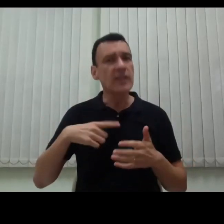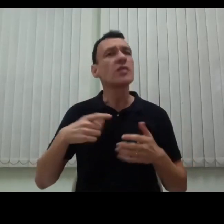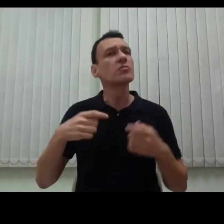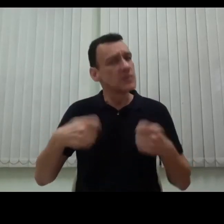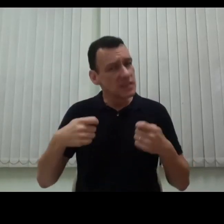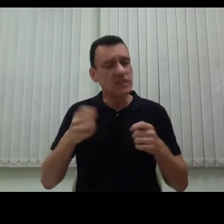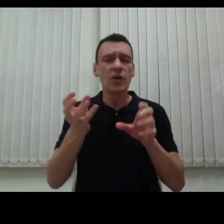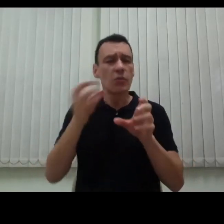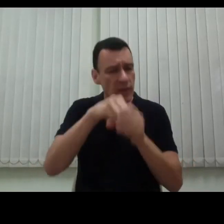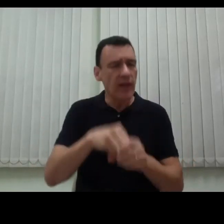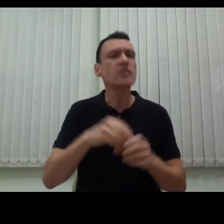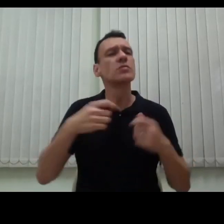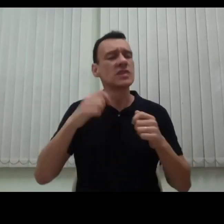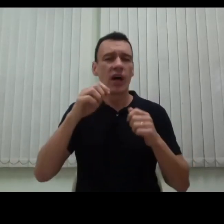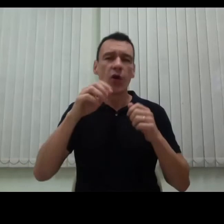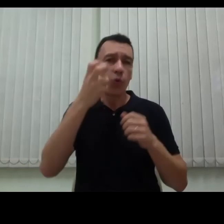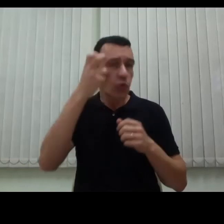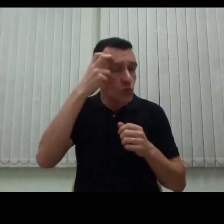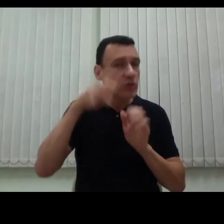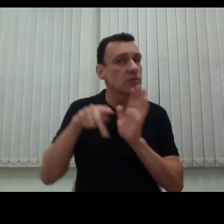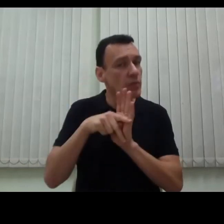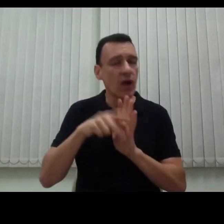espaço da biblioteca. Em